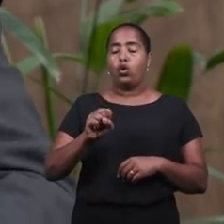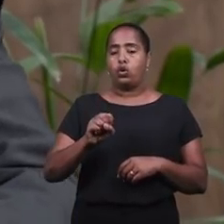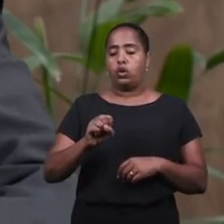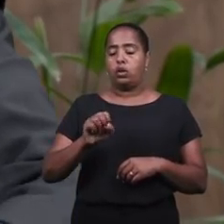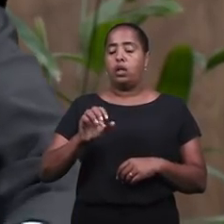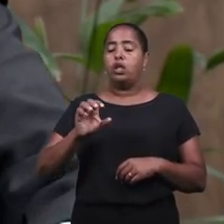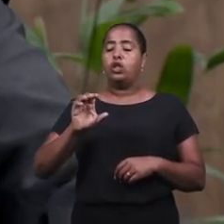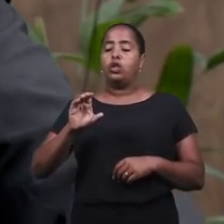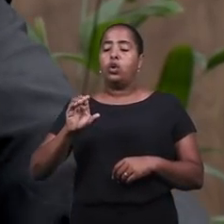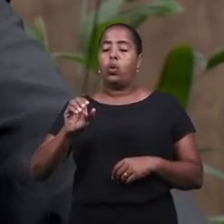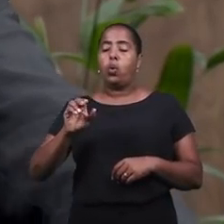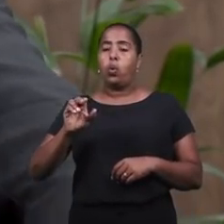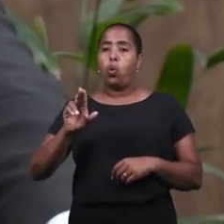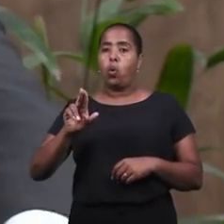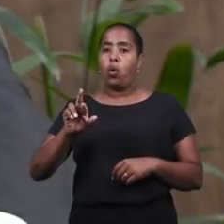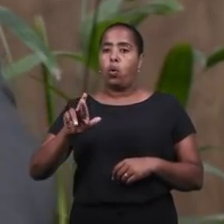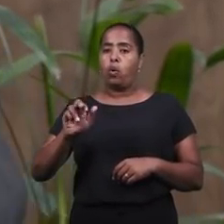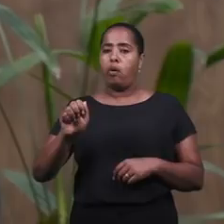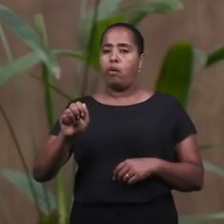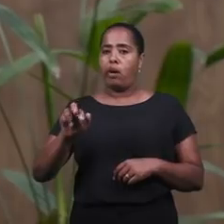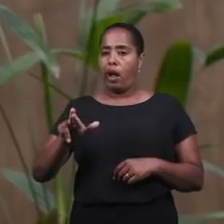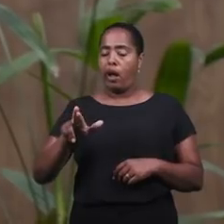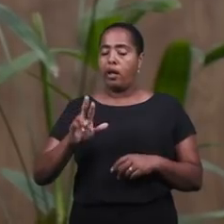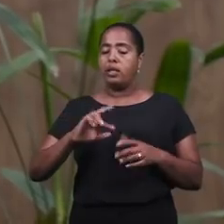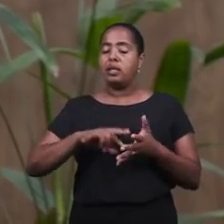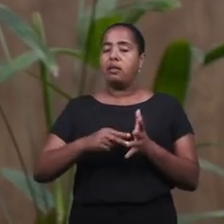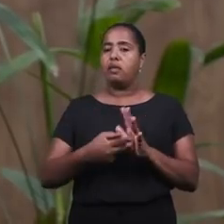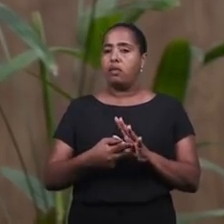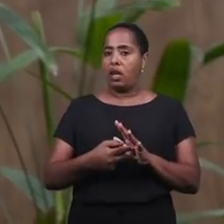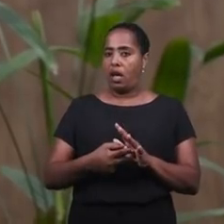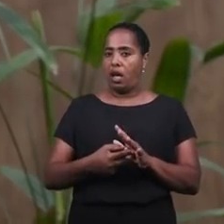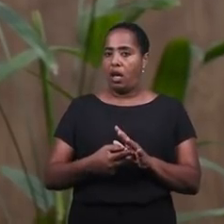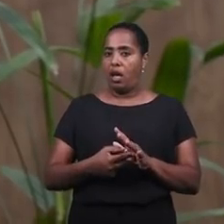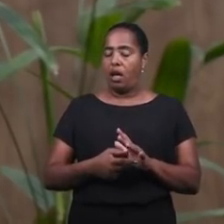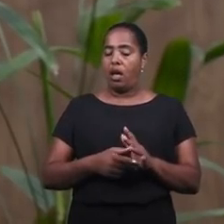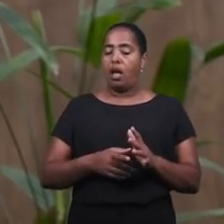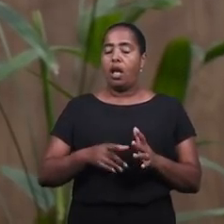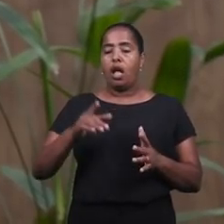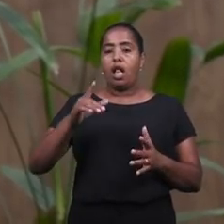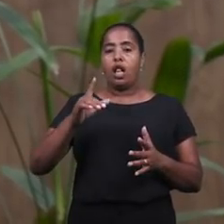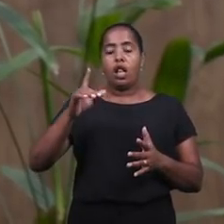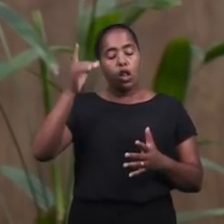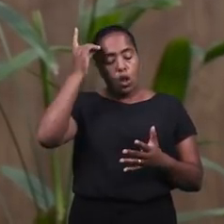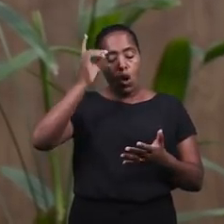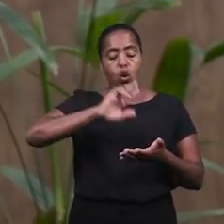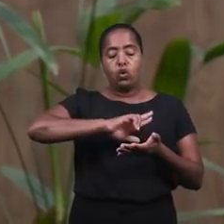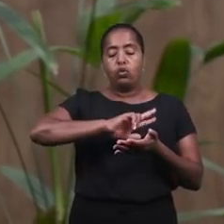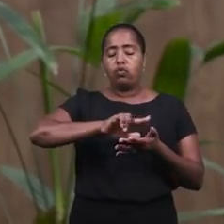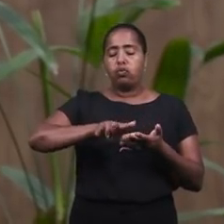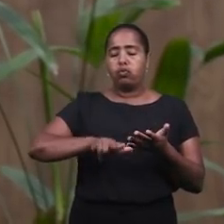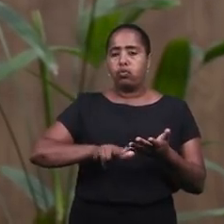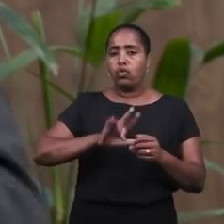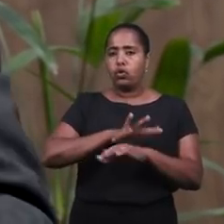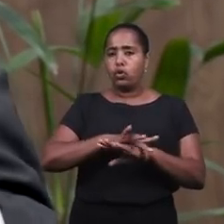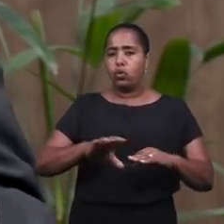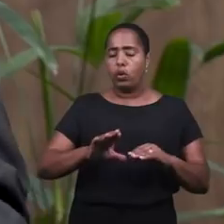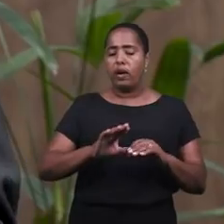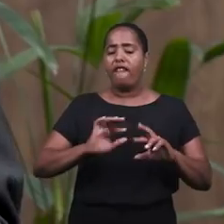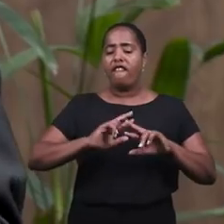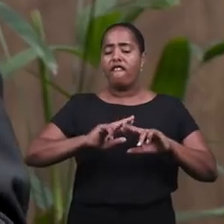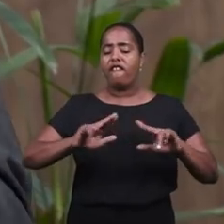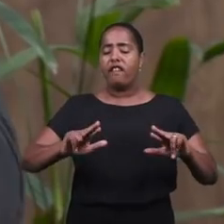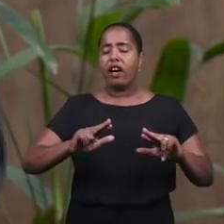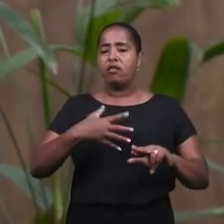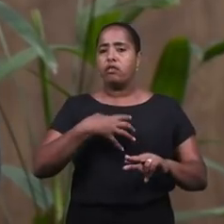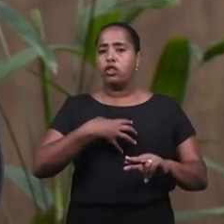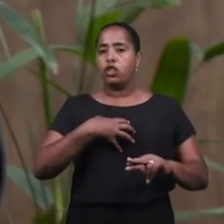várias formas do Espírito Santo curar no corpo, na igreja. Como assim